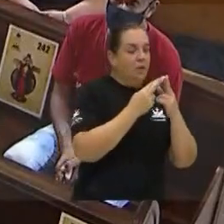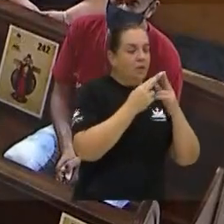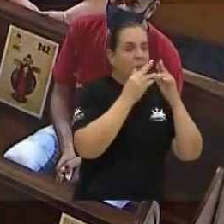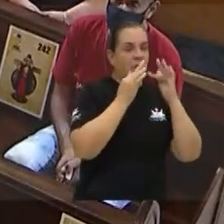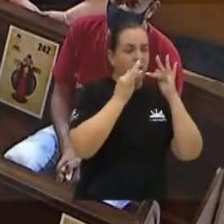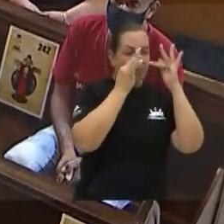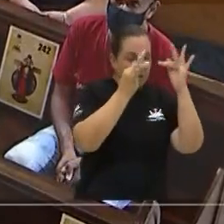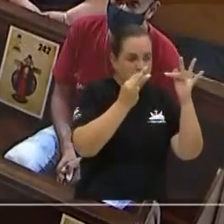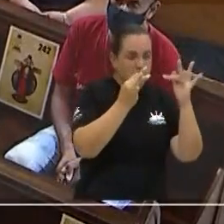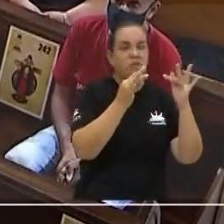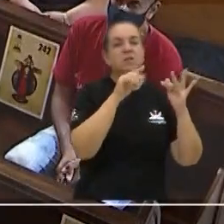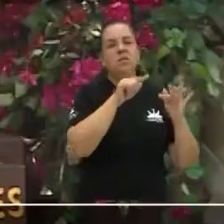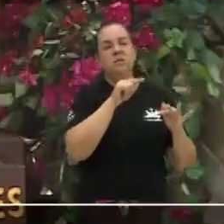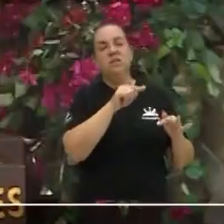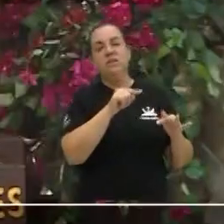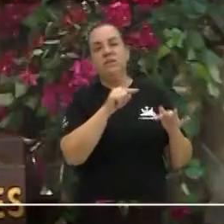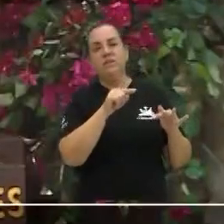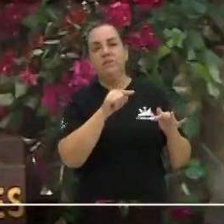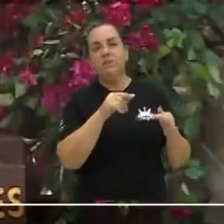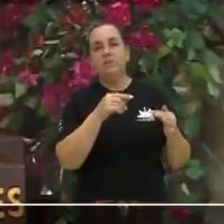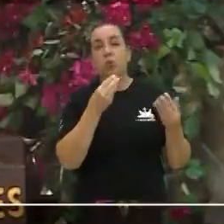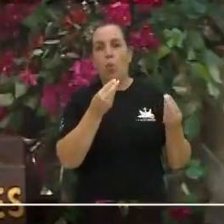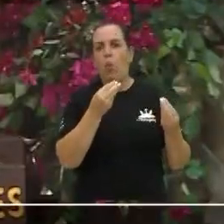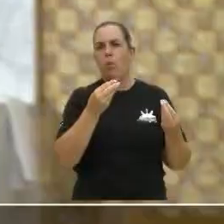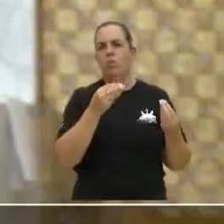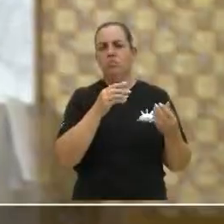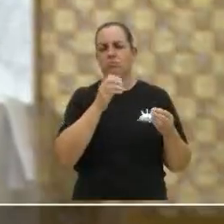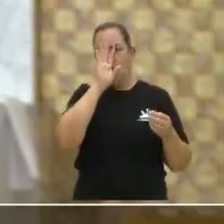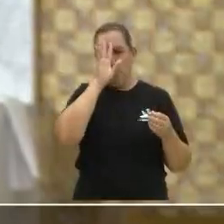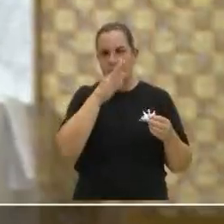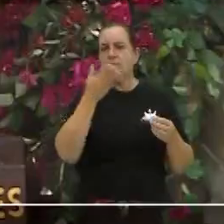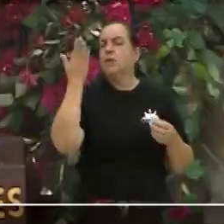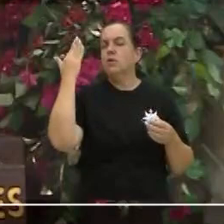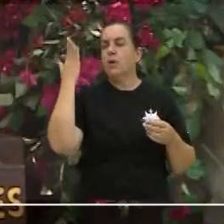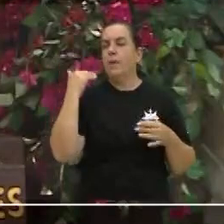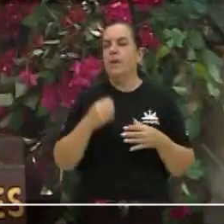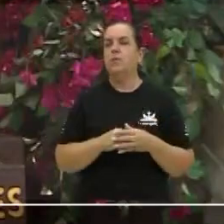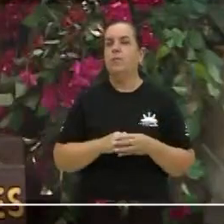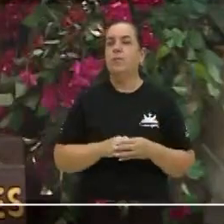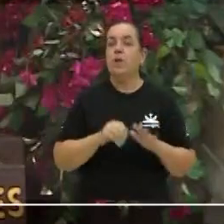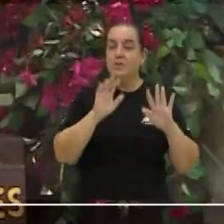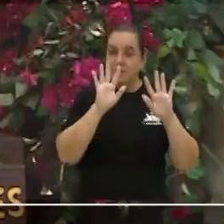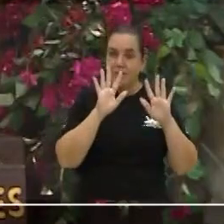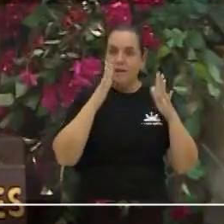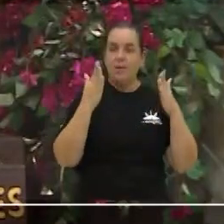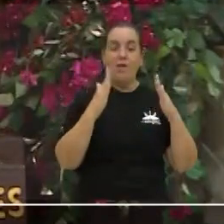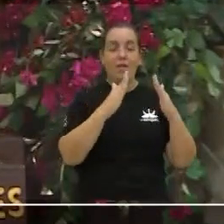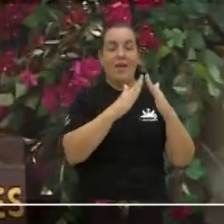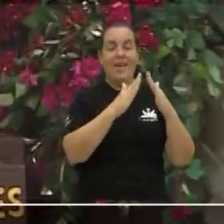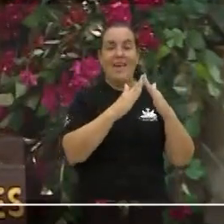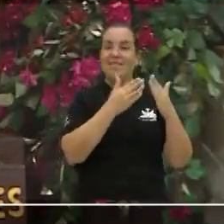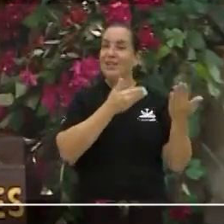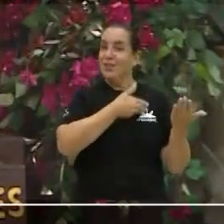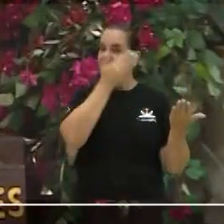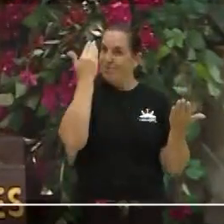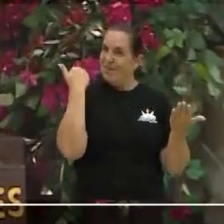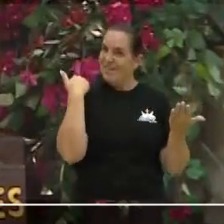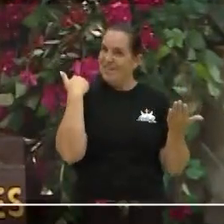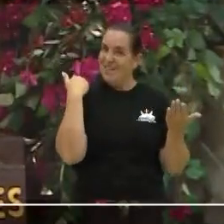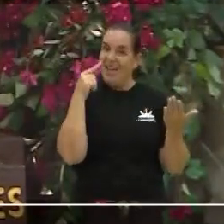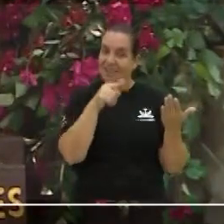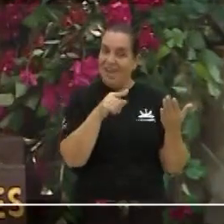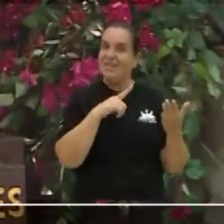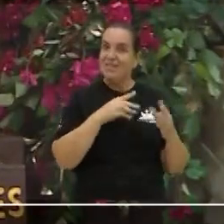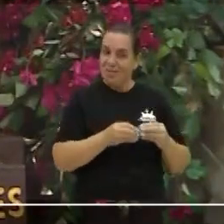como a igreja celebra. Eles celebravam em casa, e que bonito ouvir, casa de Nossa Senhora, rezava a